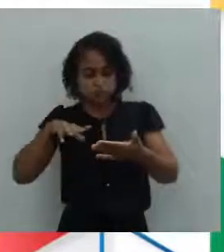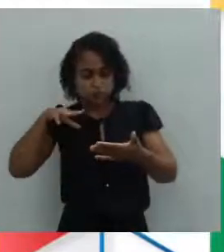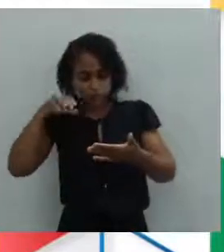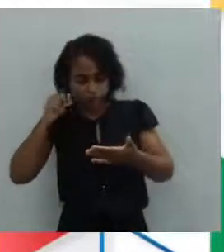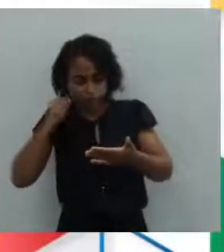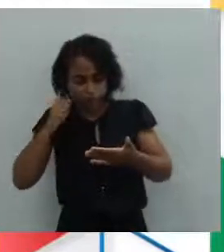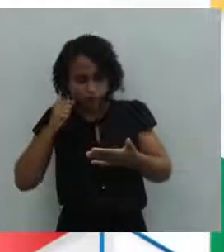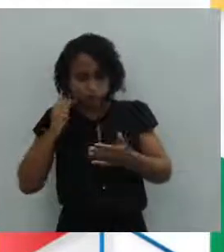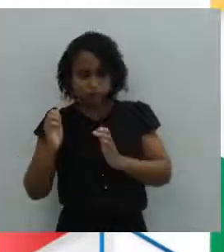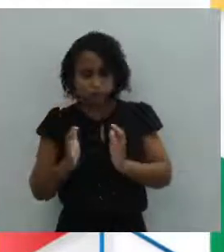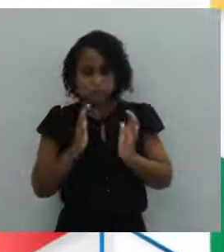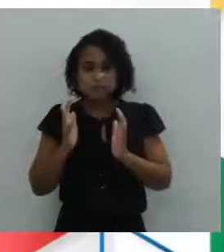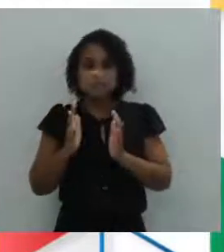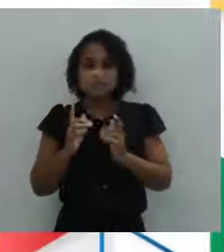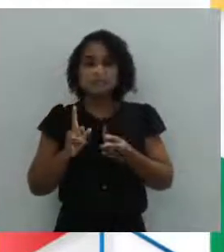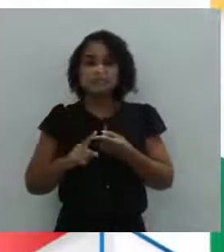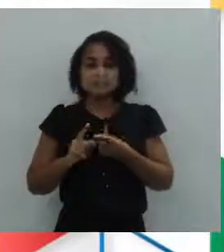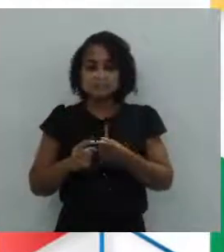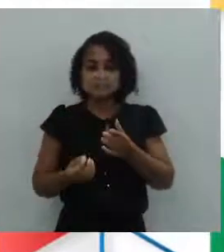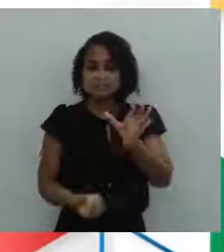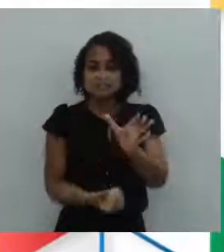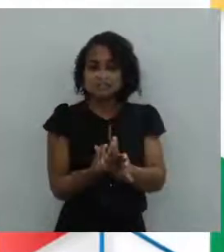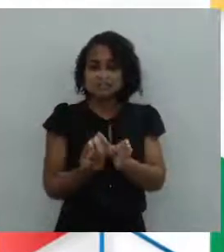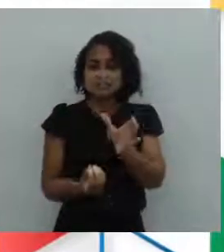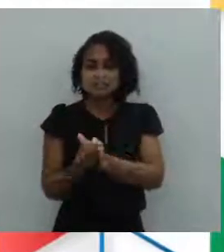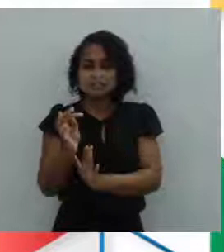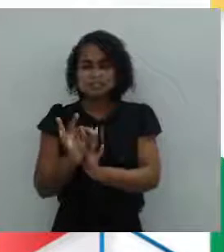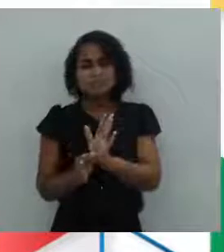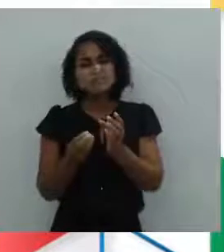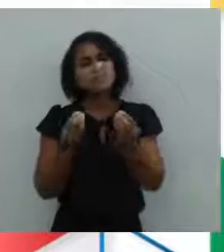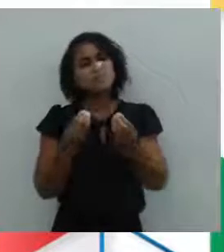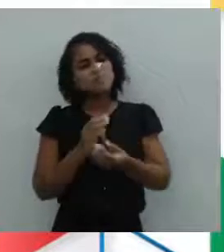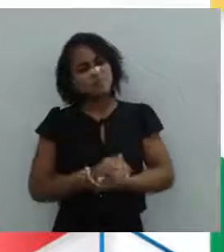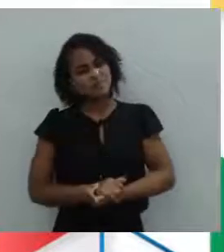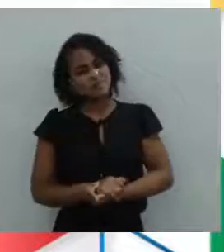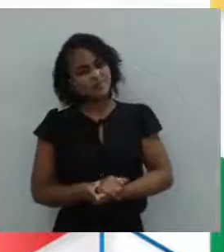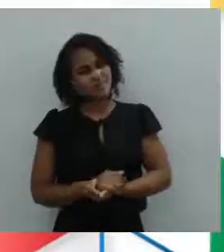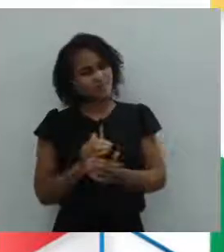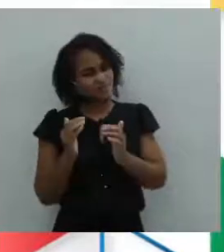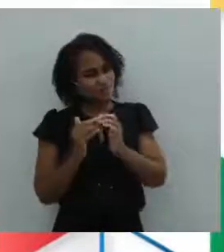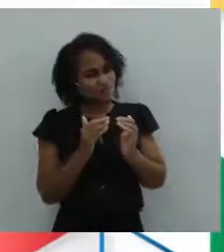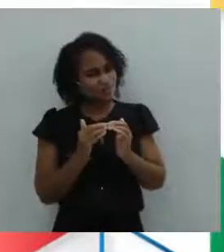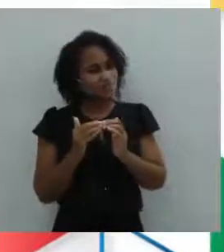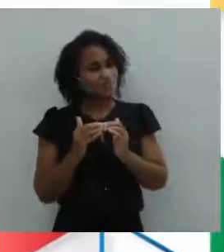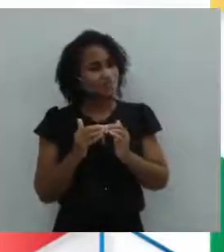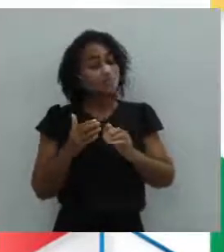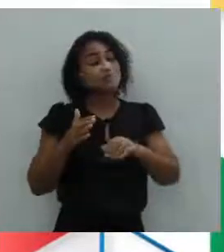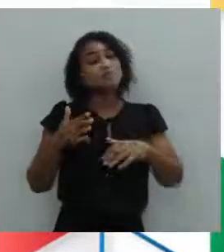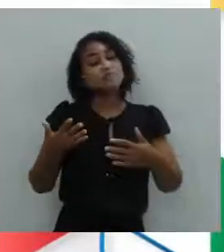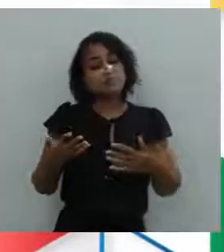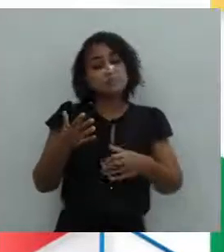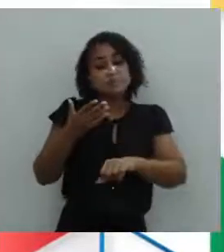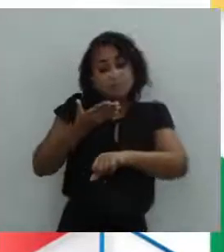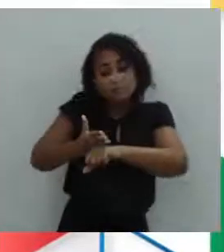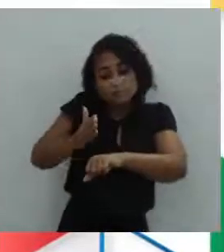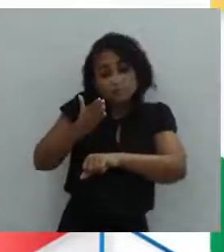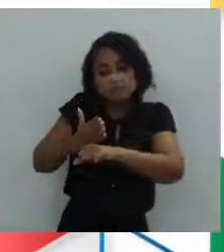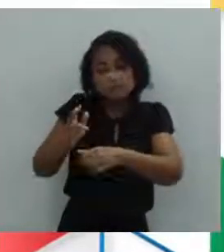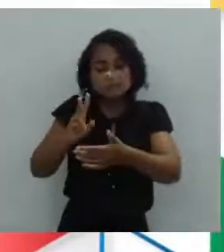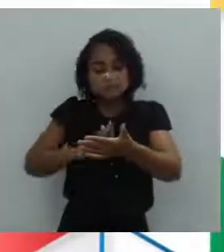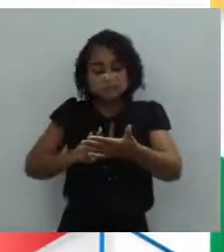ouvir, falar e produzir textos. Como assim, professor? O que isso tem a ver? As práticas da leitura, elas